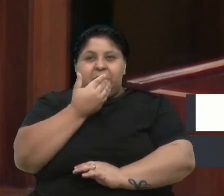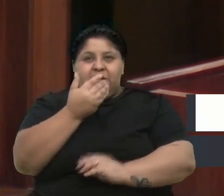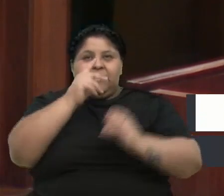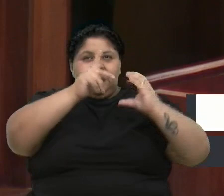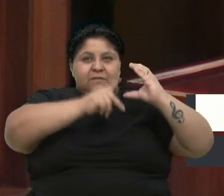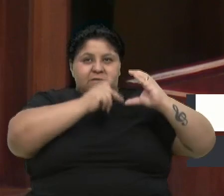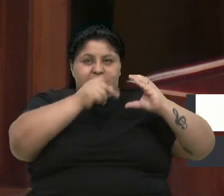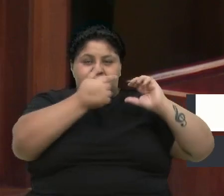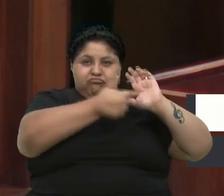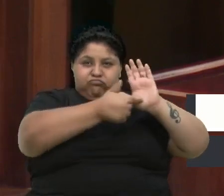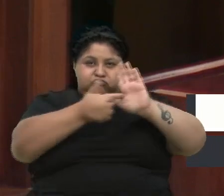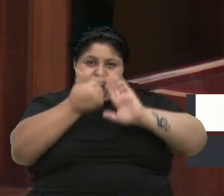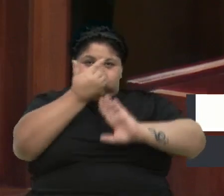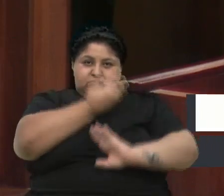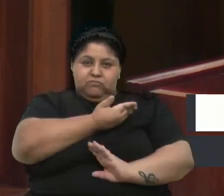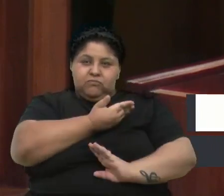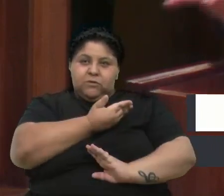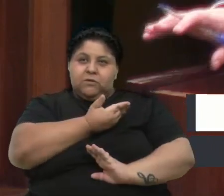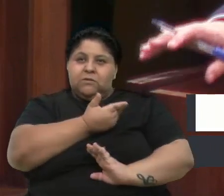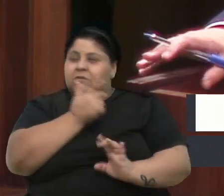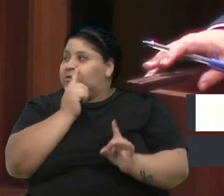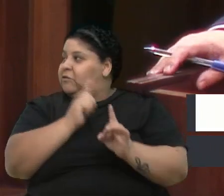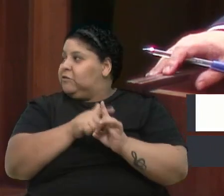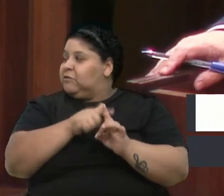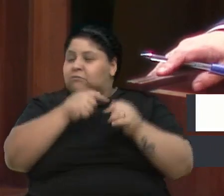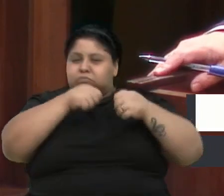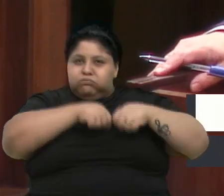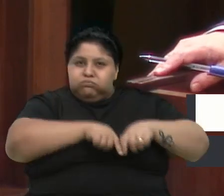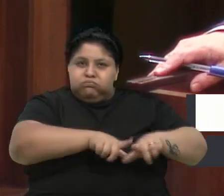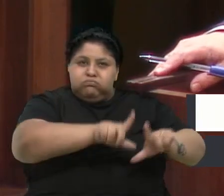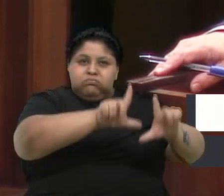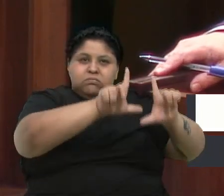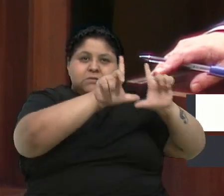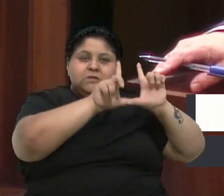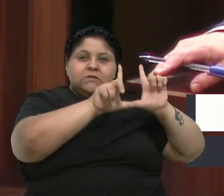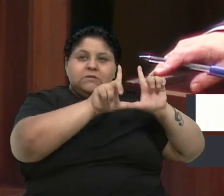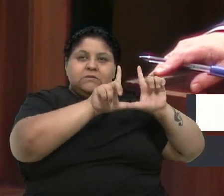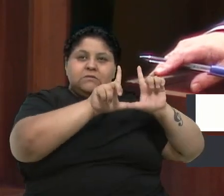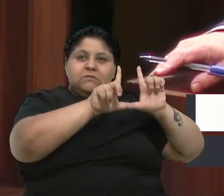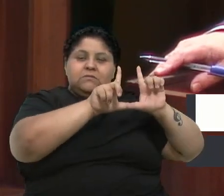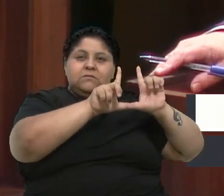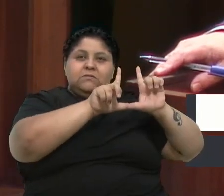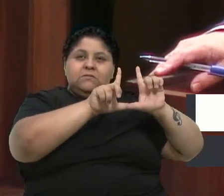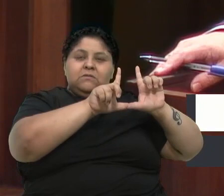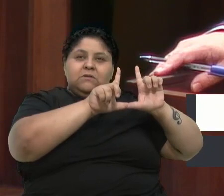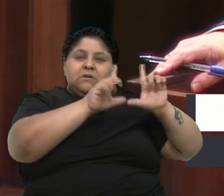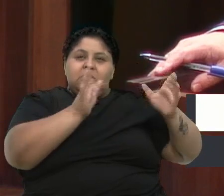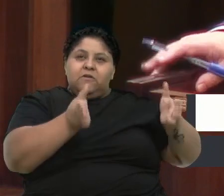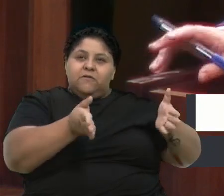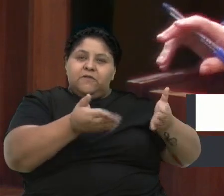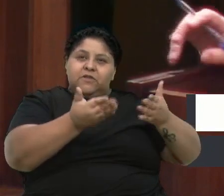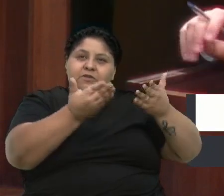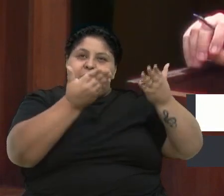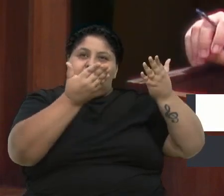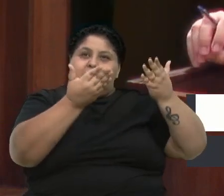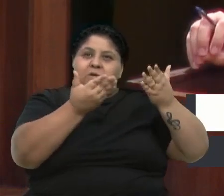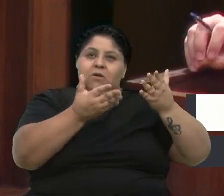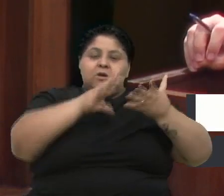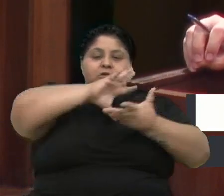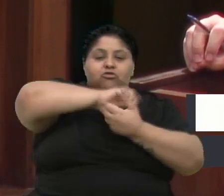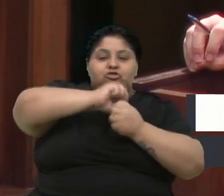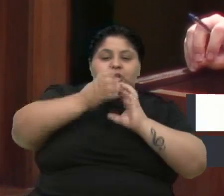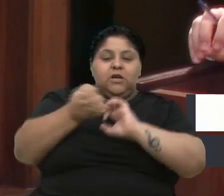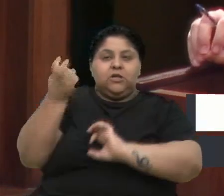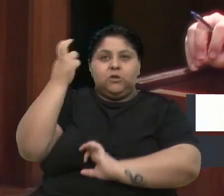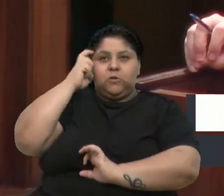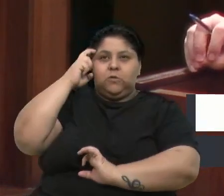Câmara coloque ali, porque esses slides aqui do evento Salve, Festival de Arte, Cultura, Gastronomia, eles são de